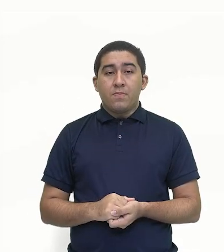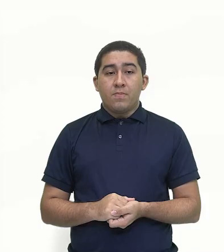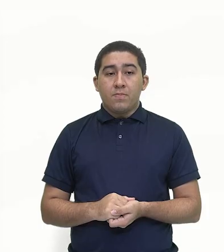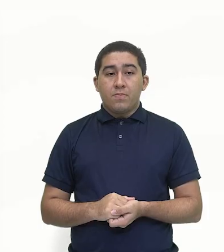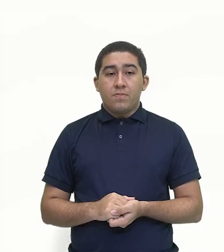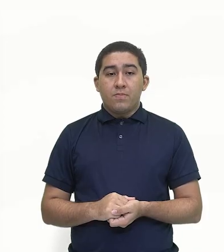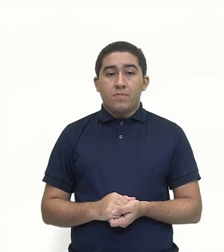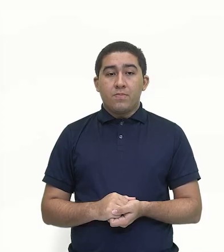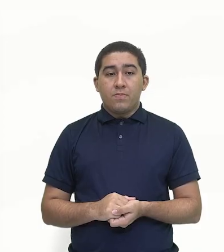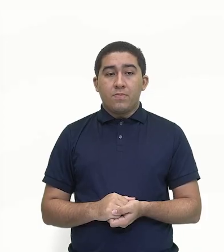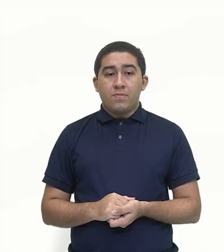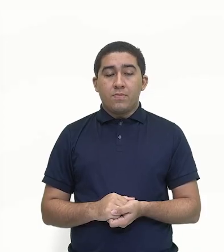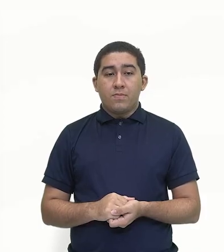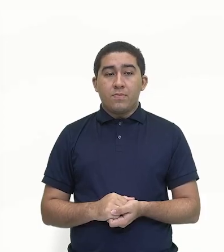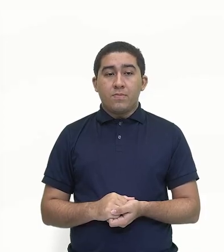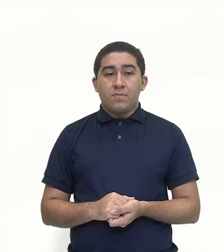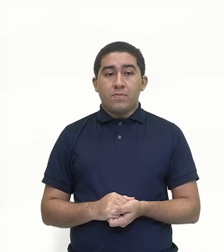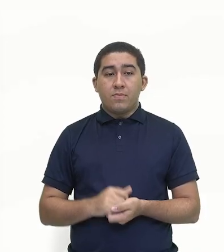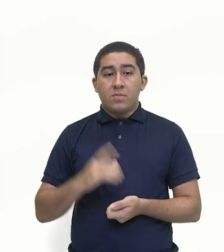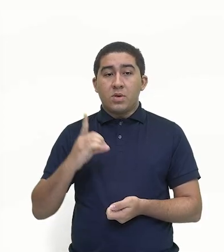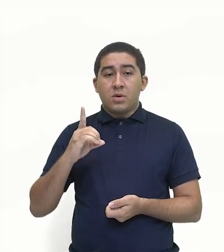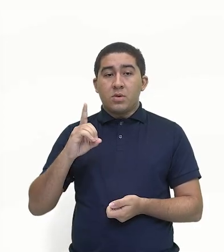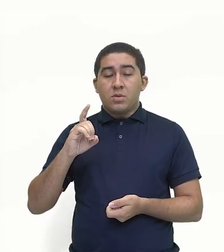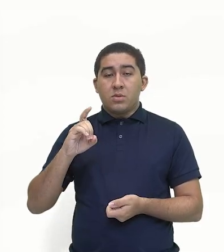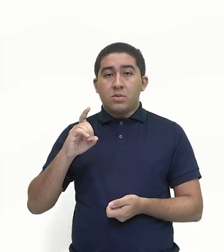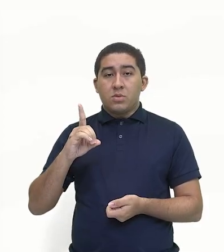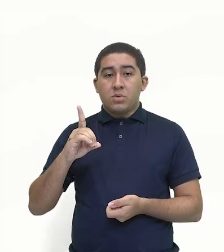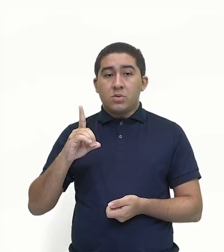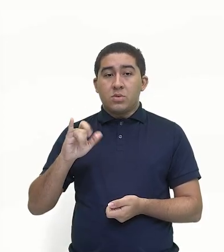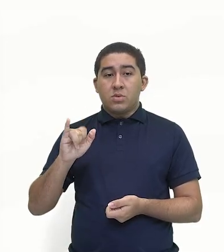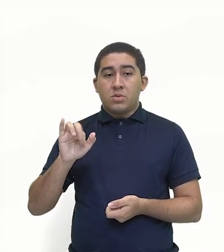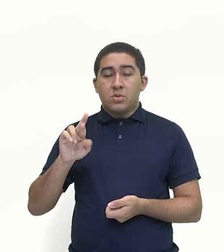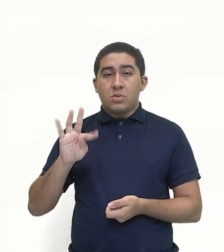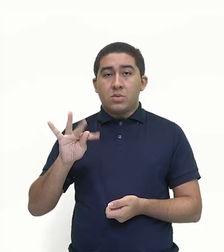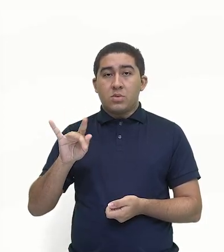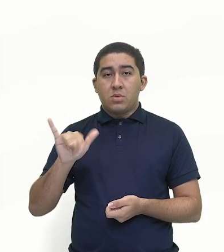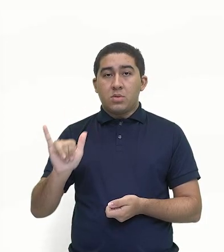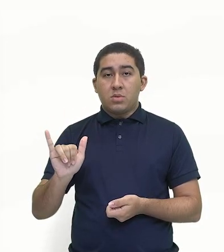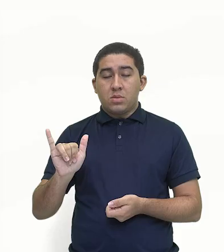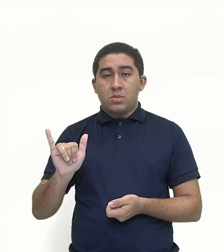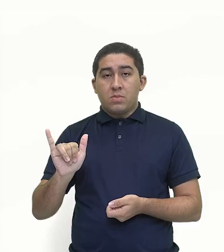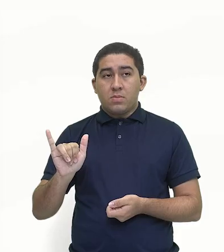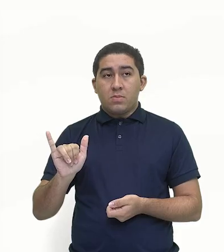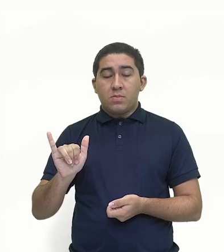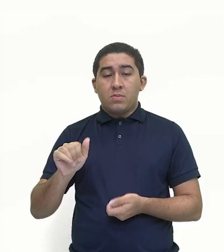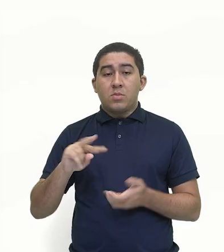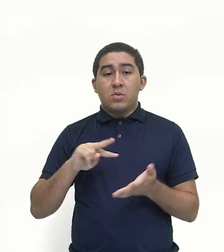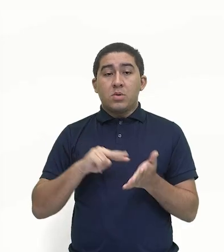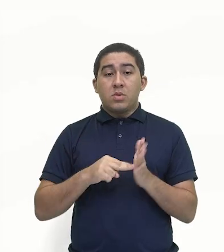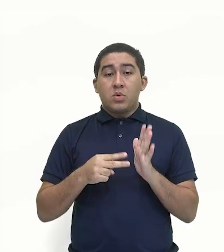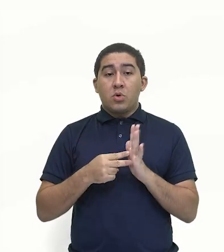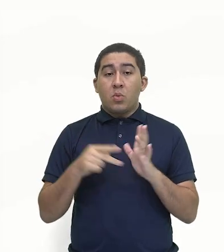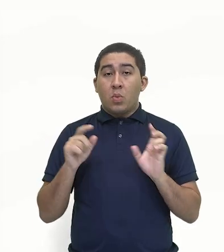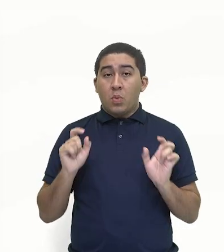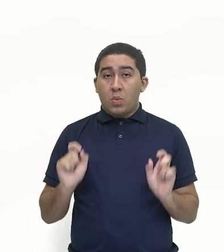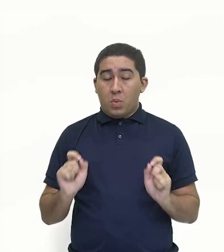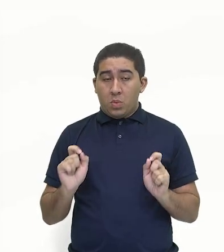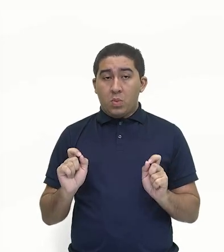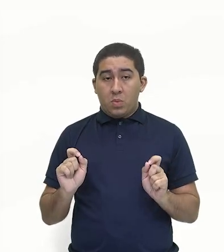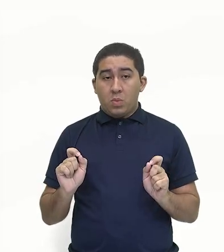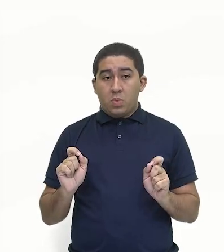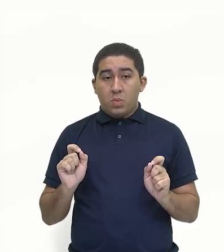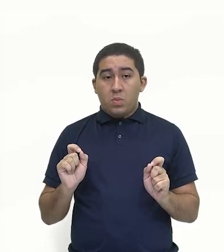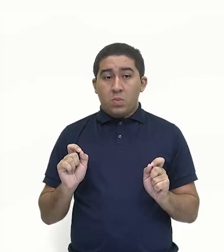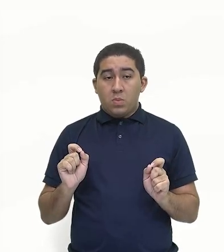bonito, bonita, ok? O próximo é dirty. Dirty.